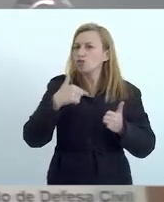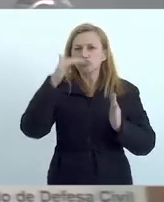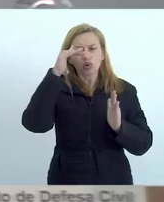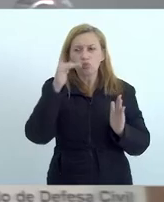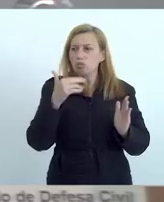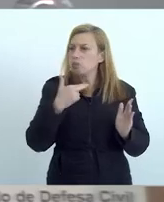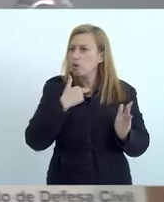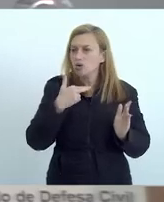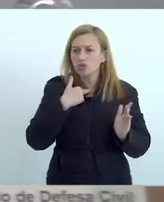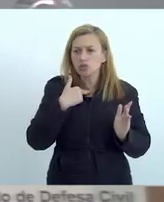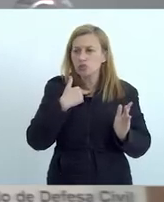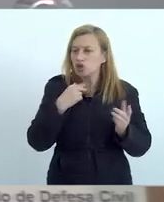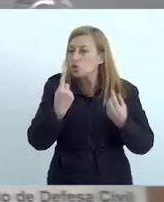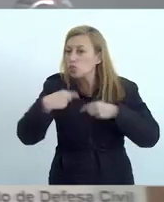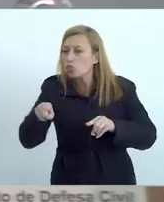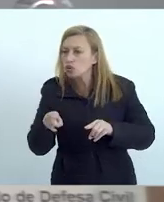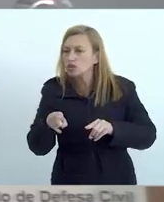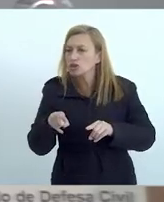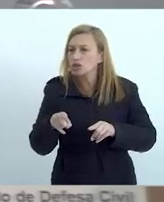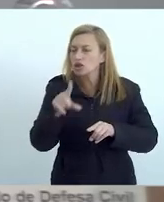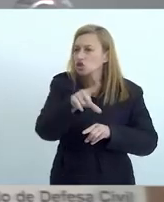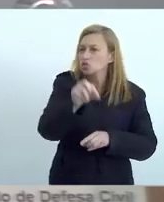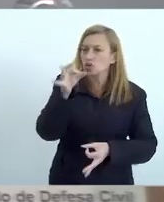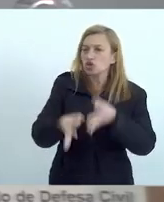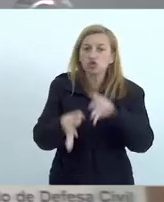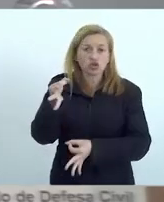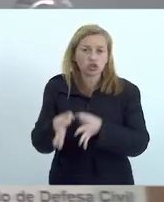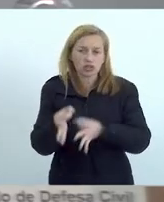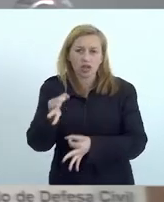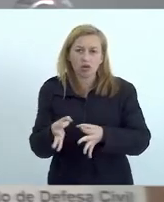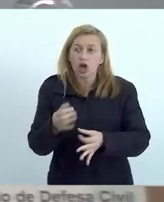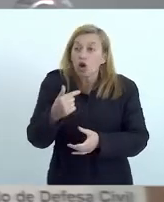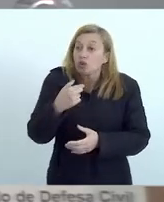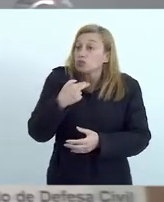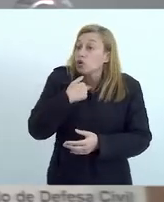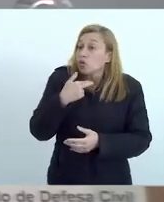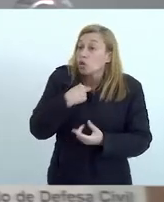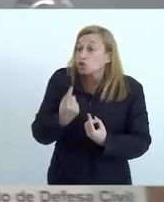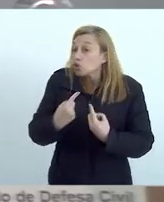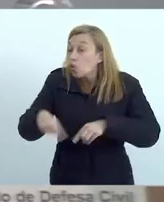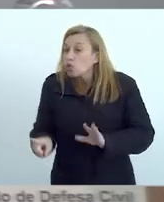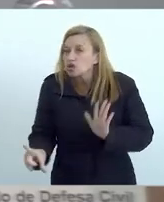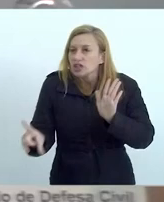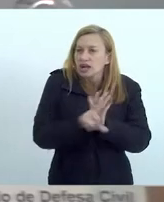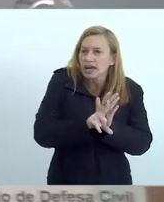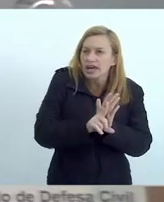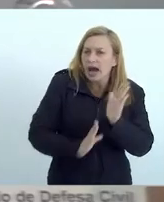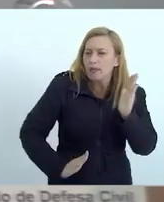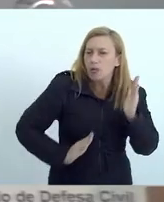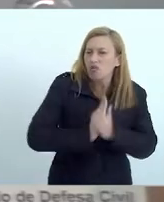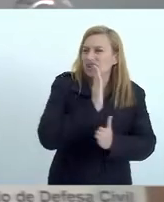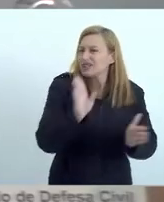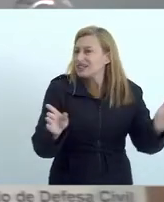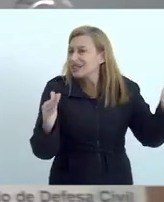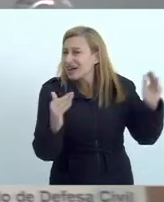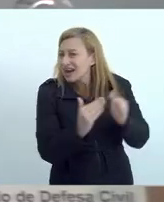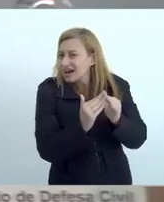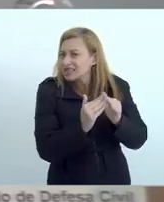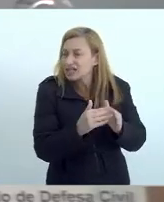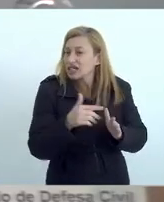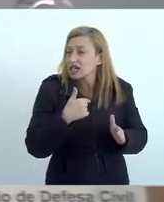discumprir decisão judicial eu não vou descobrir lei que foi aprovada nesta casa